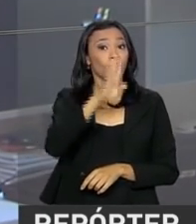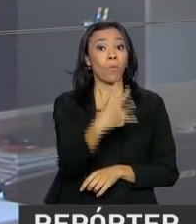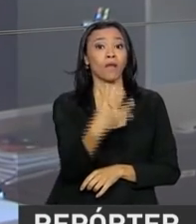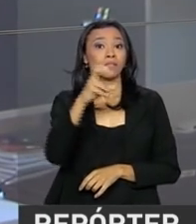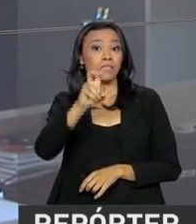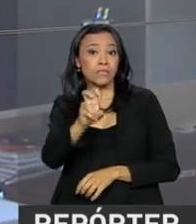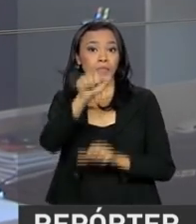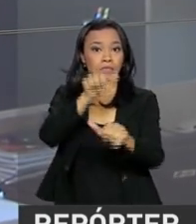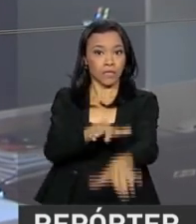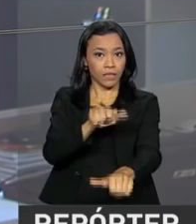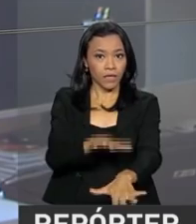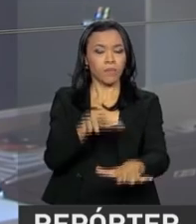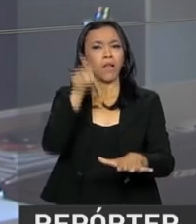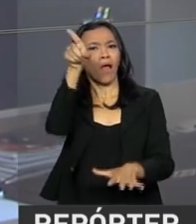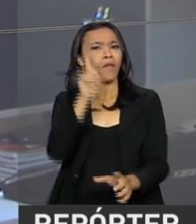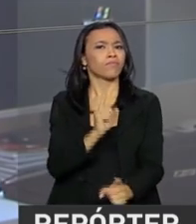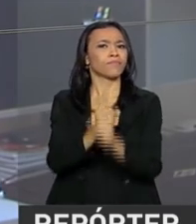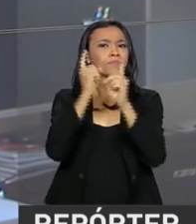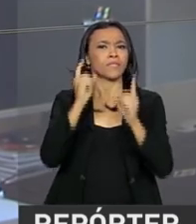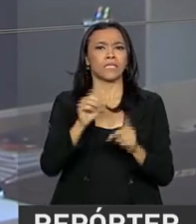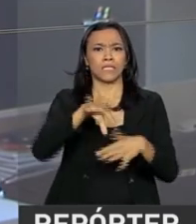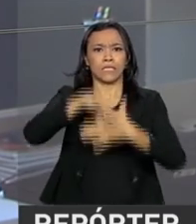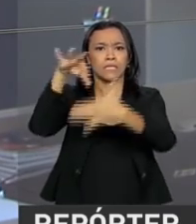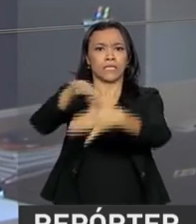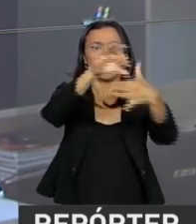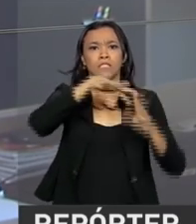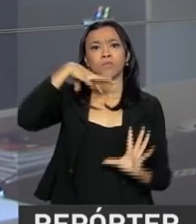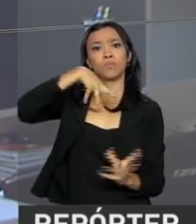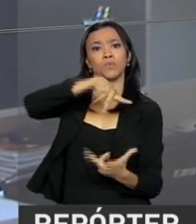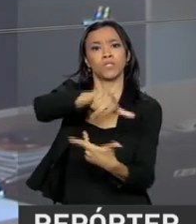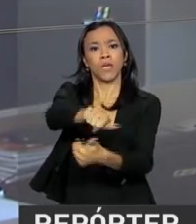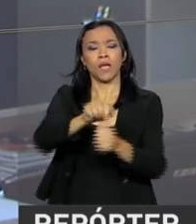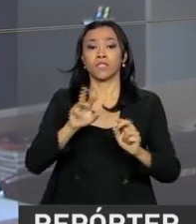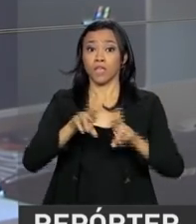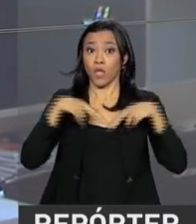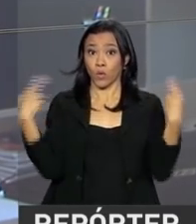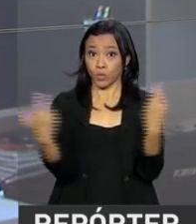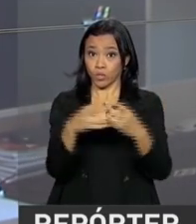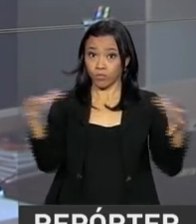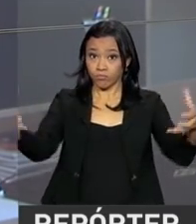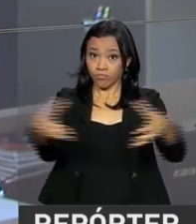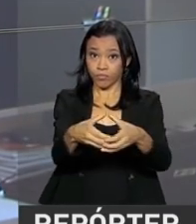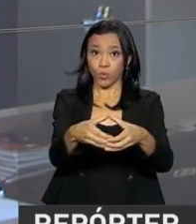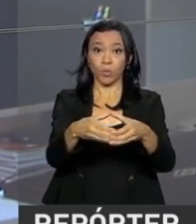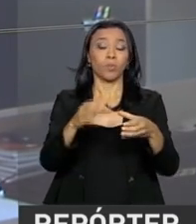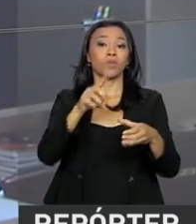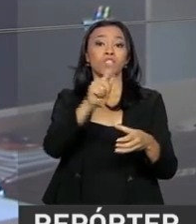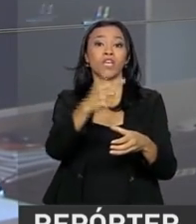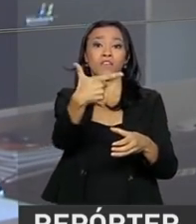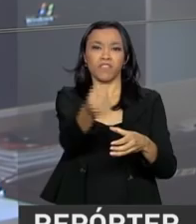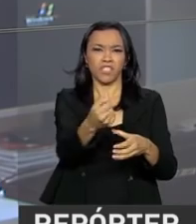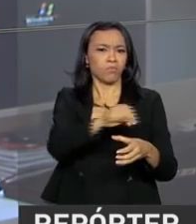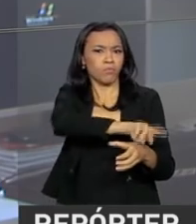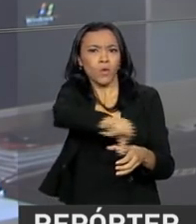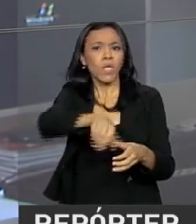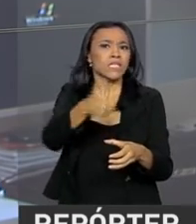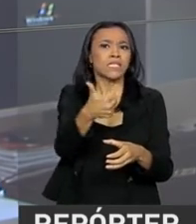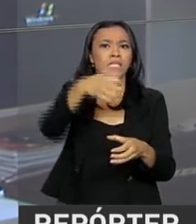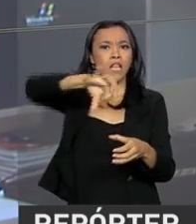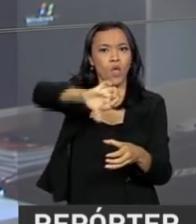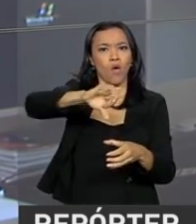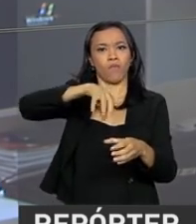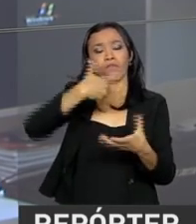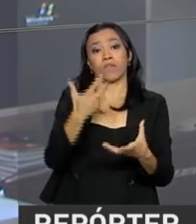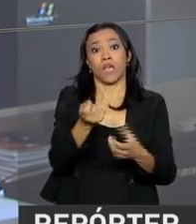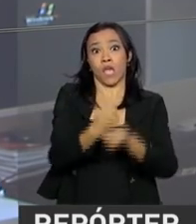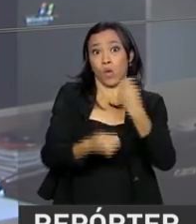país asiático recebe os principais líderes mundiais na reunião de cúpula do G20, o grupo das 19 maiores economias do